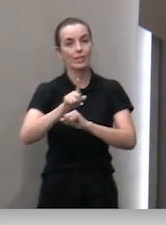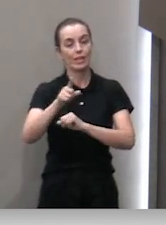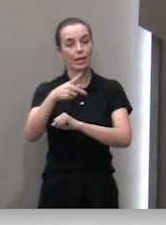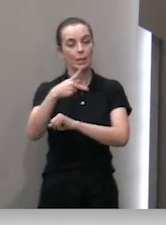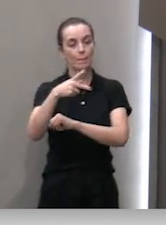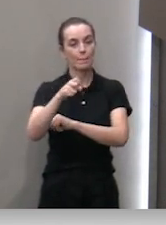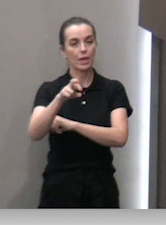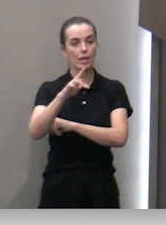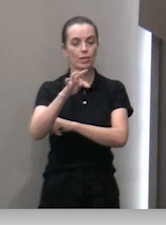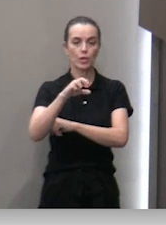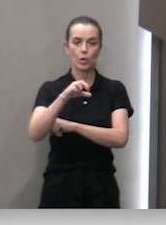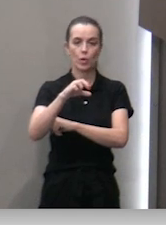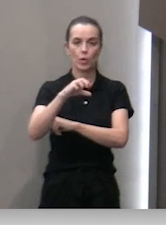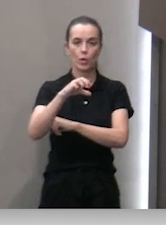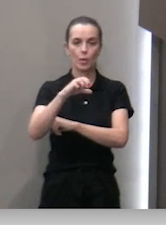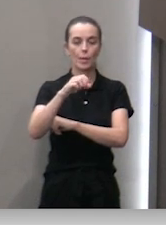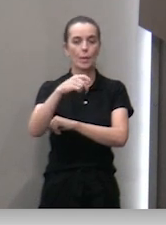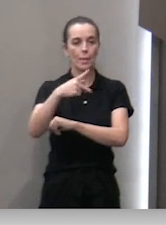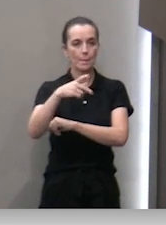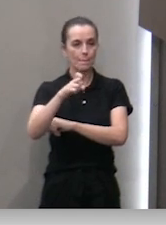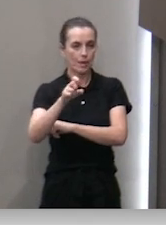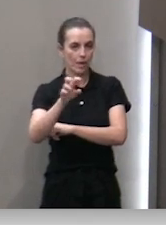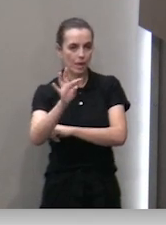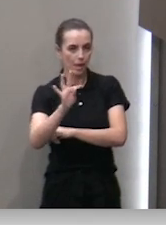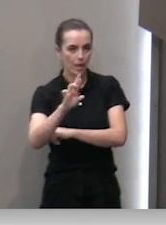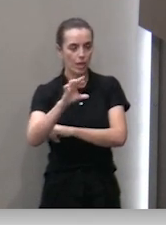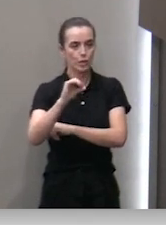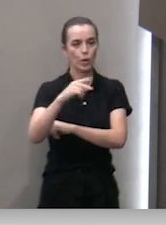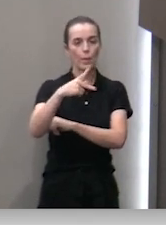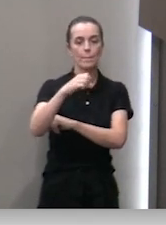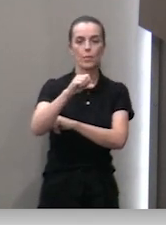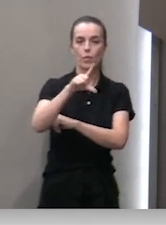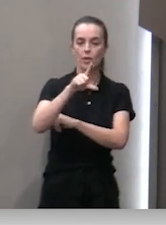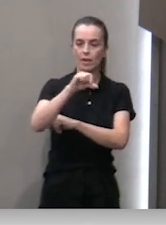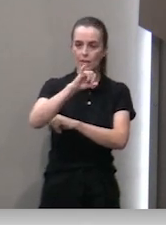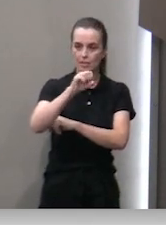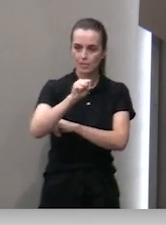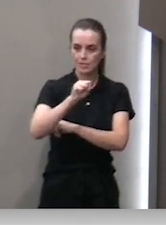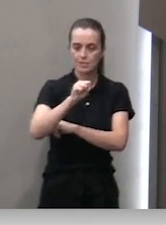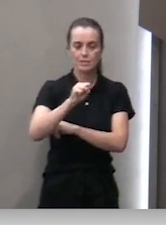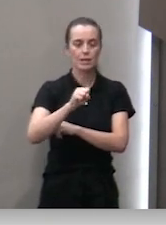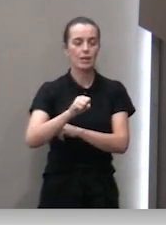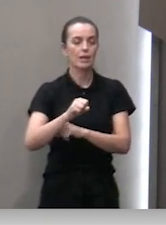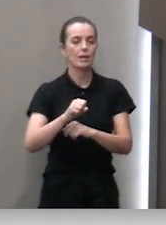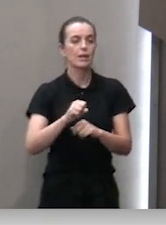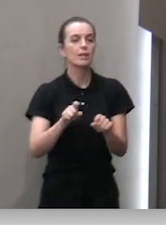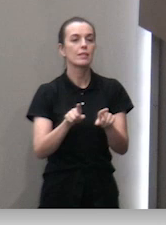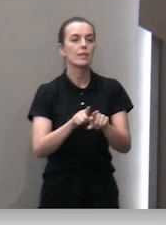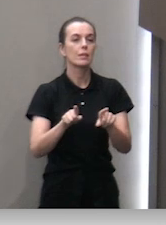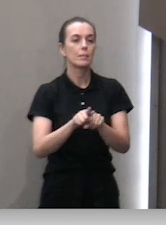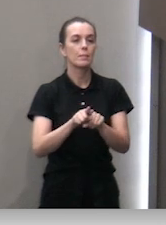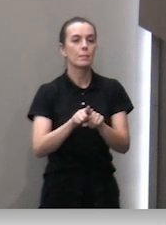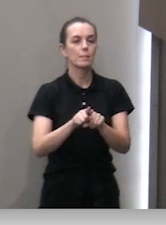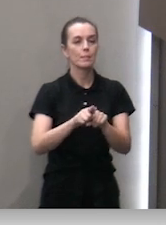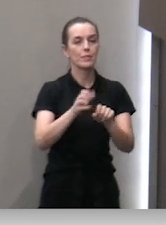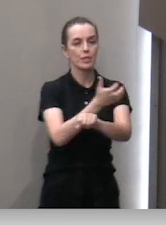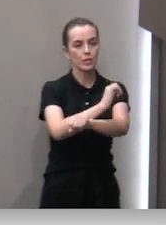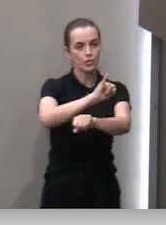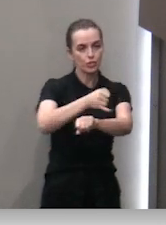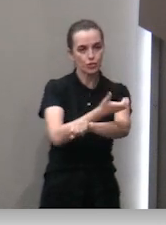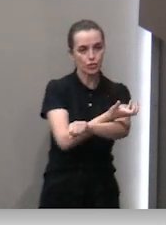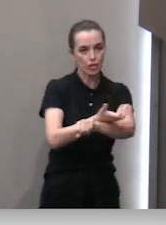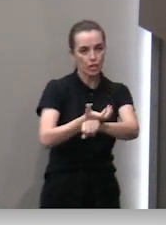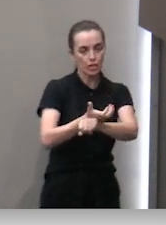Petrópolis, na Roselândia e também no Jardim América. Todos os direitos que foram conquistados